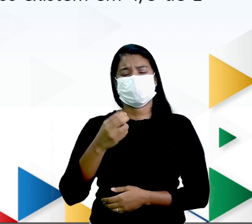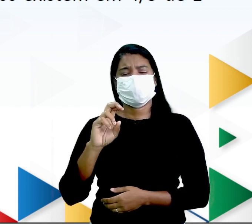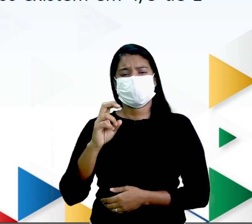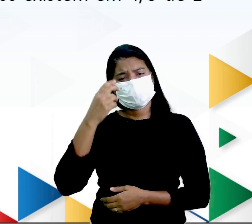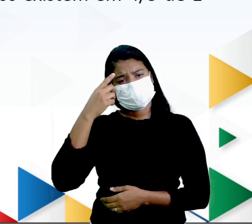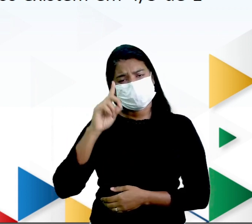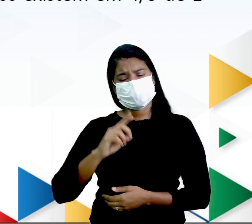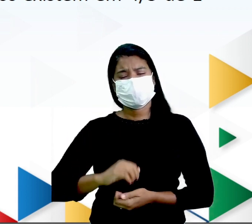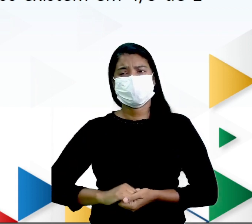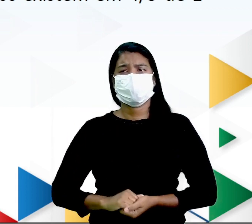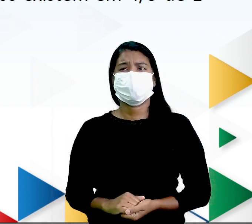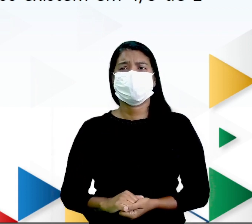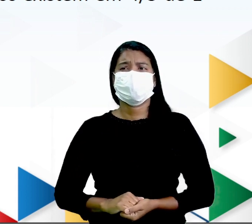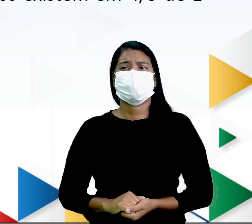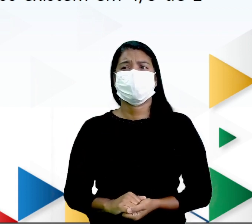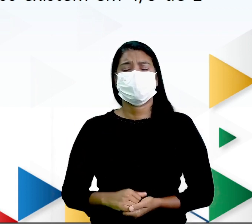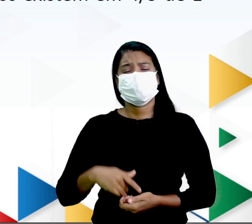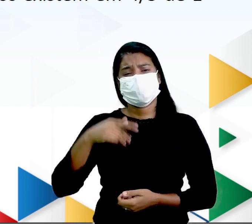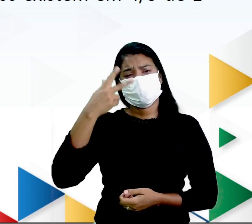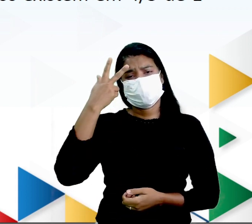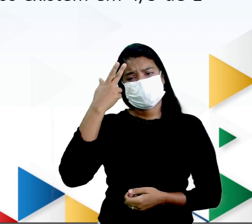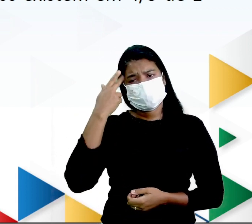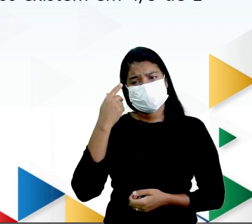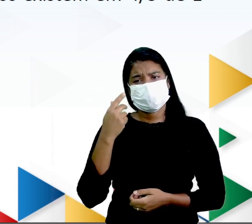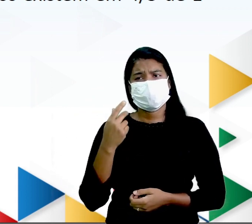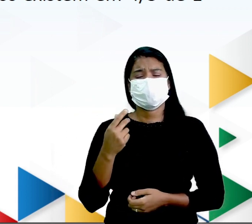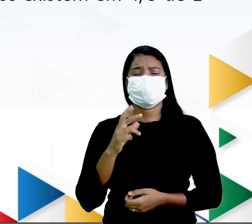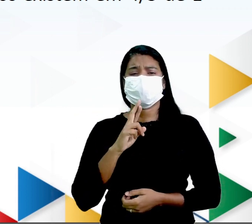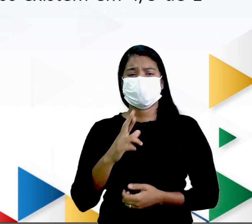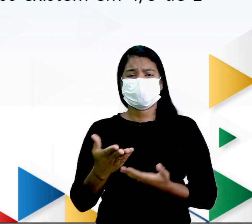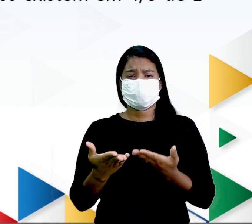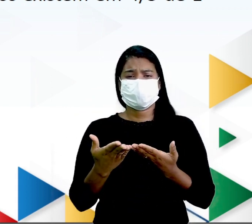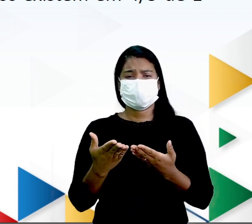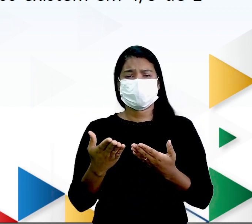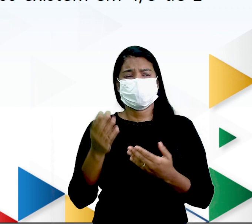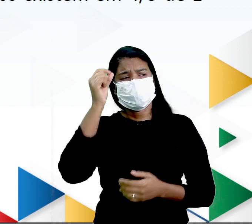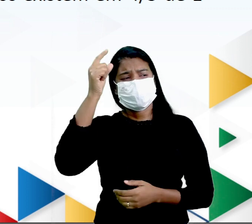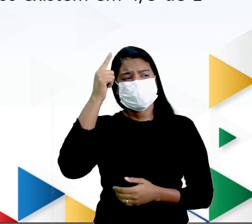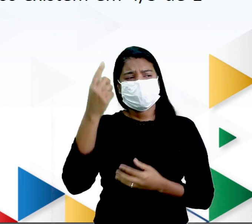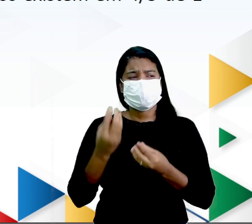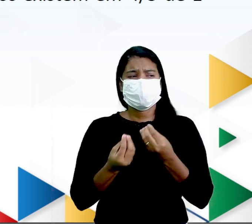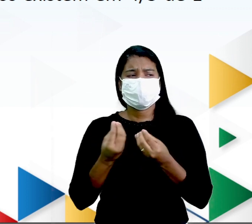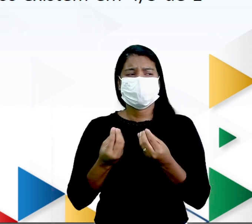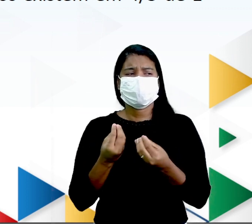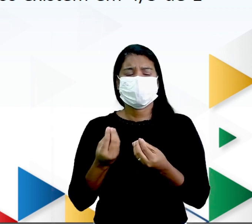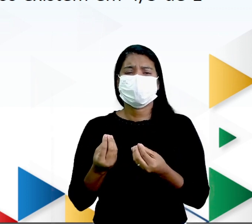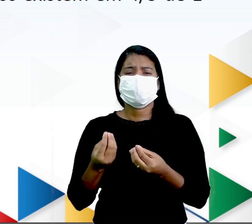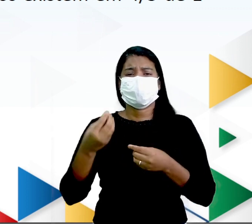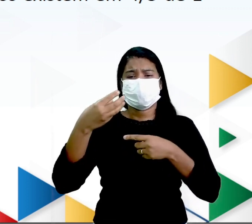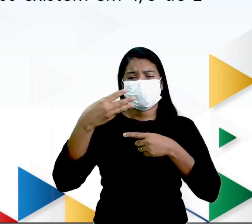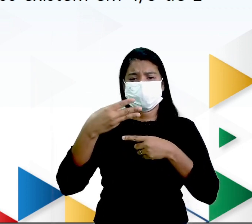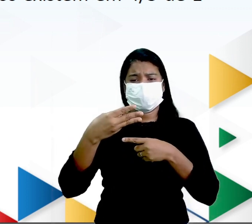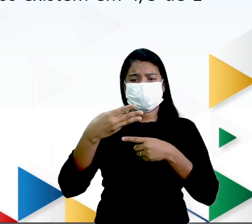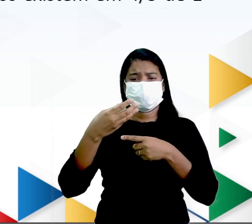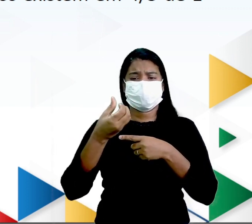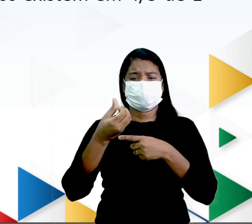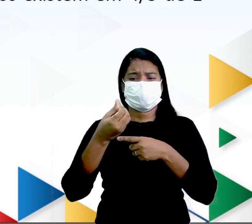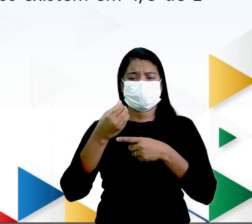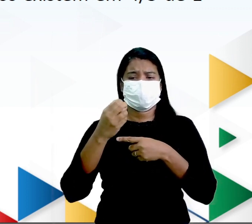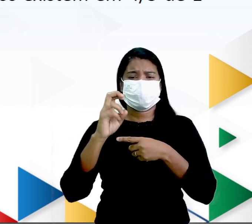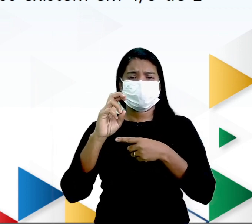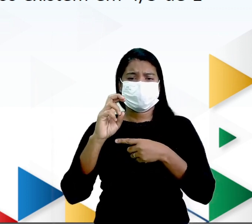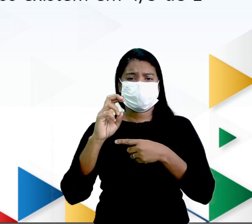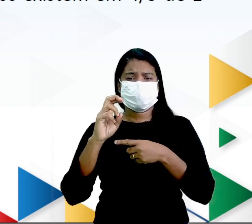365 dias? Eu vou fazer do mesmo jeito, tá bom? Para você ter uma noção. 365 vezes 3 e o